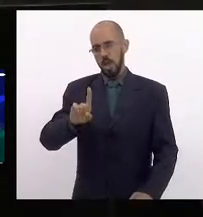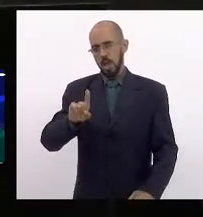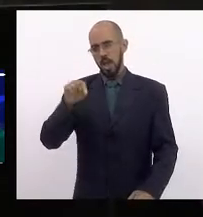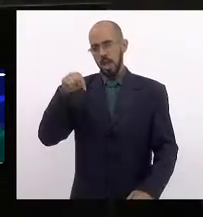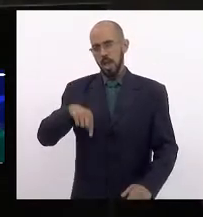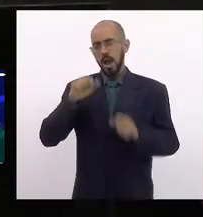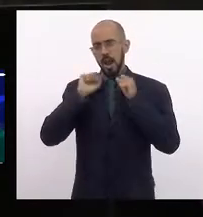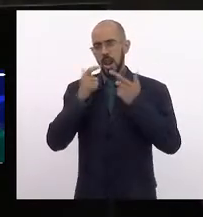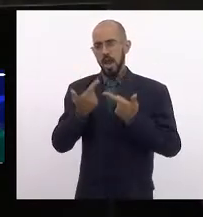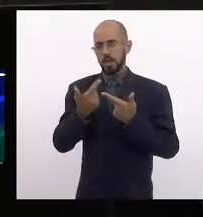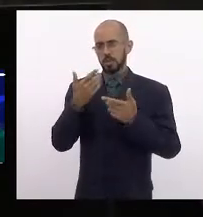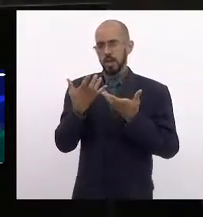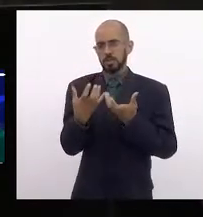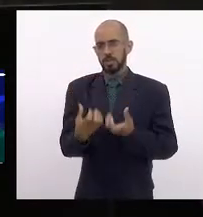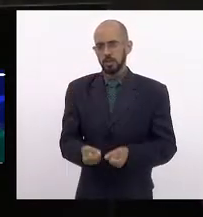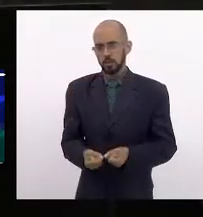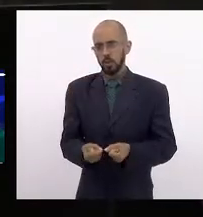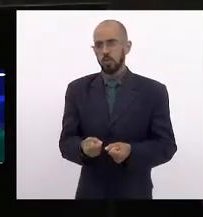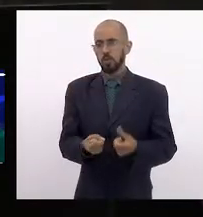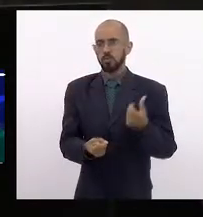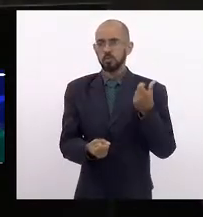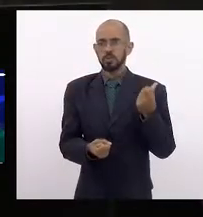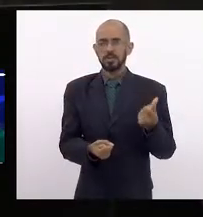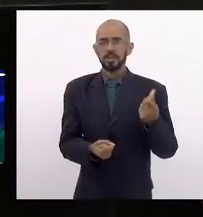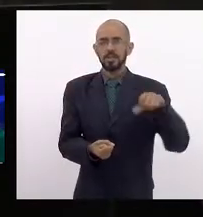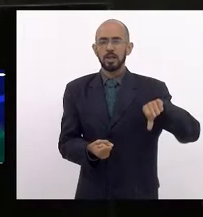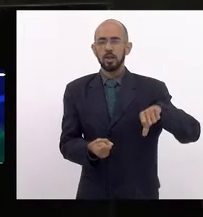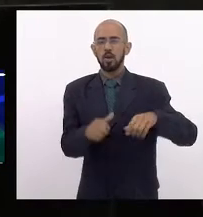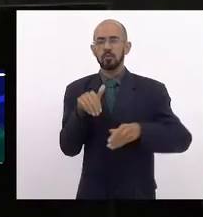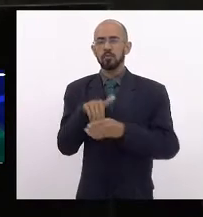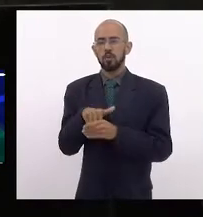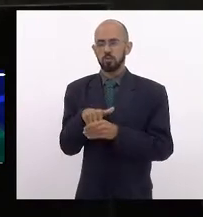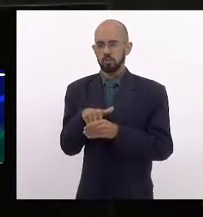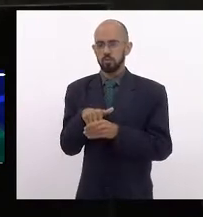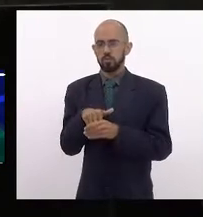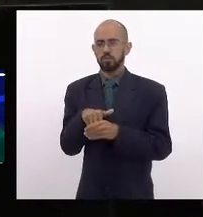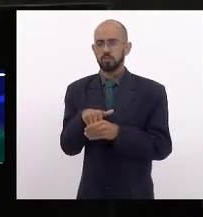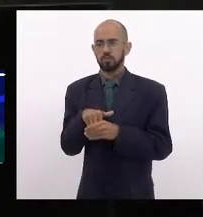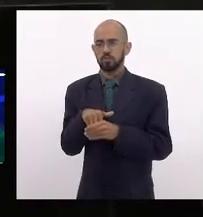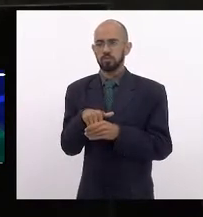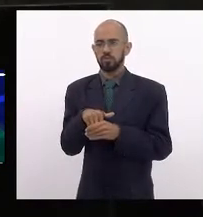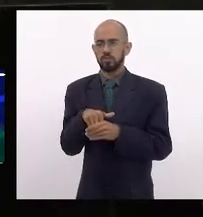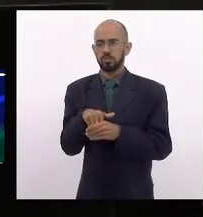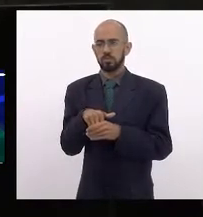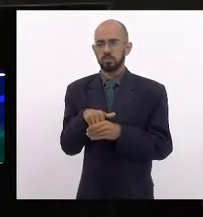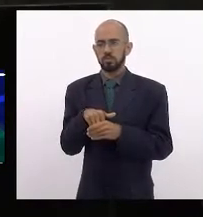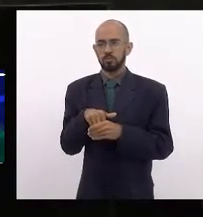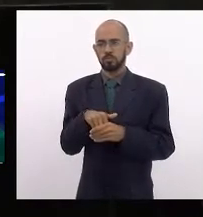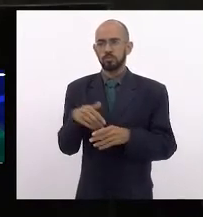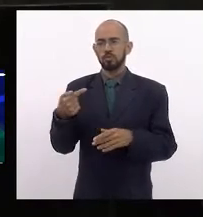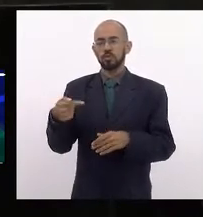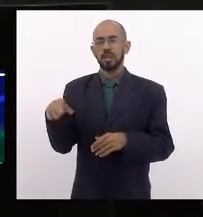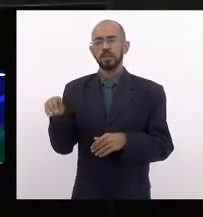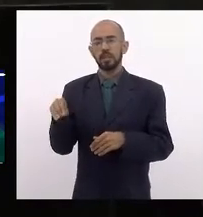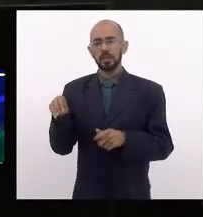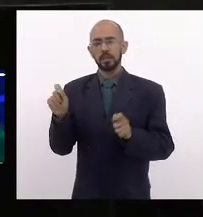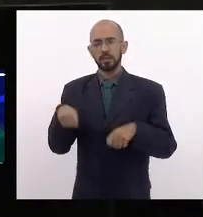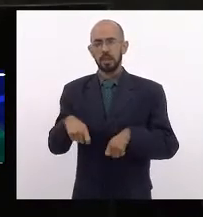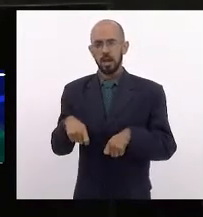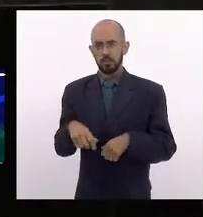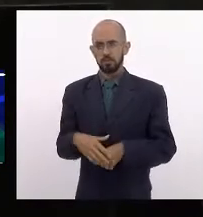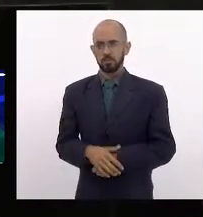do impeachment por 69 votos um dos 70 possíveis